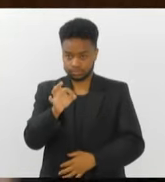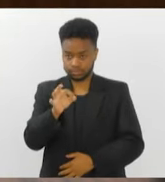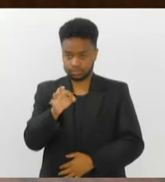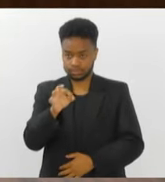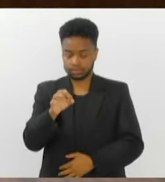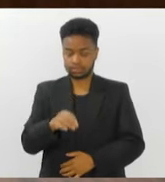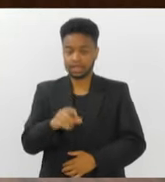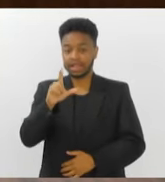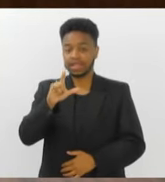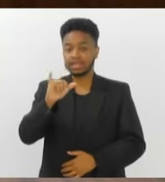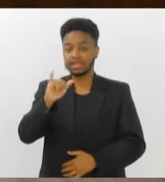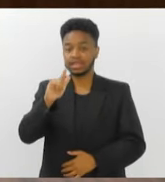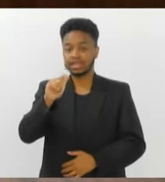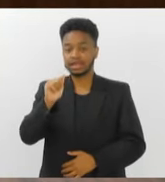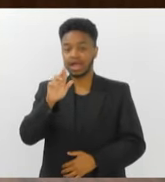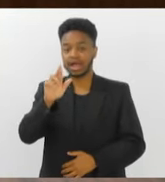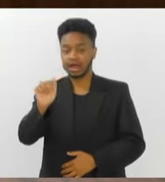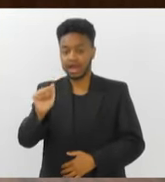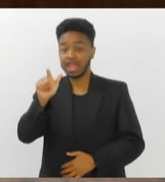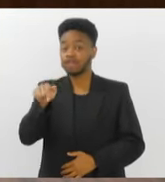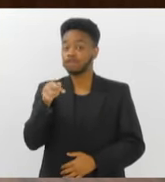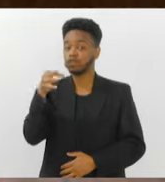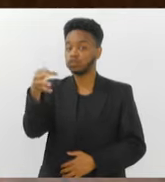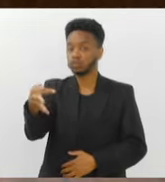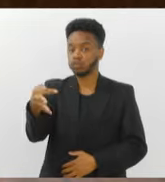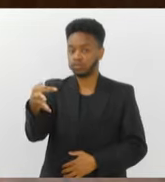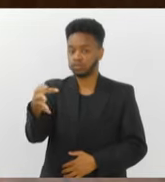Ligará está no futuro.